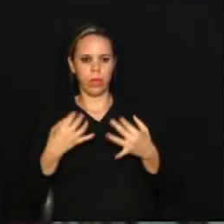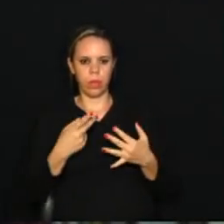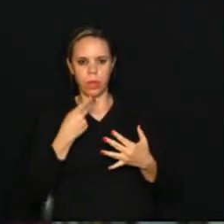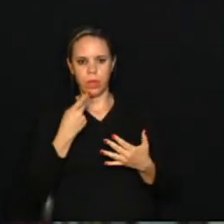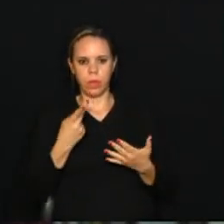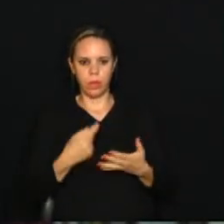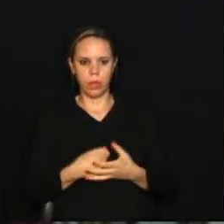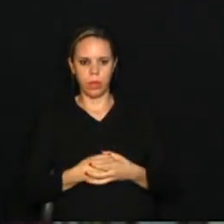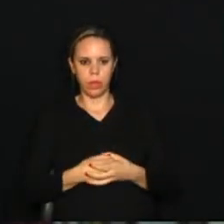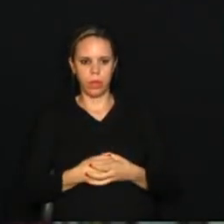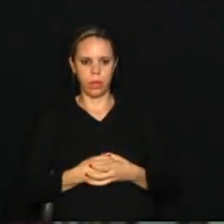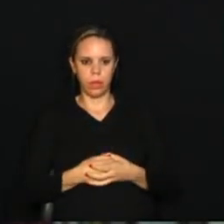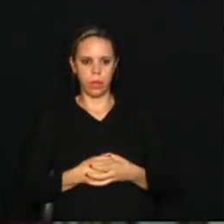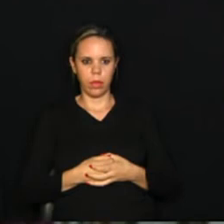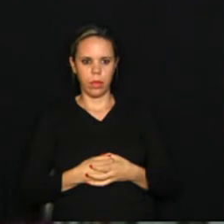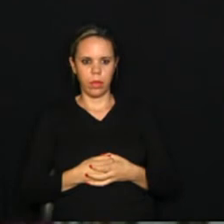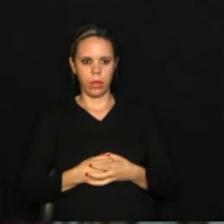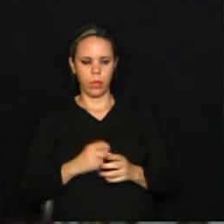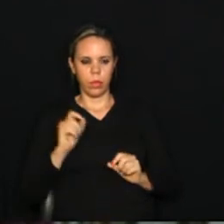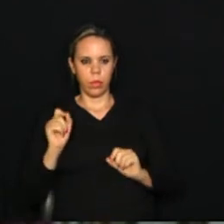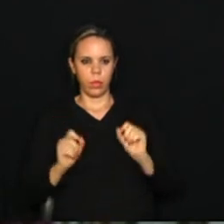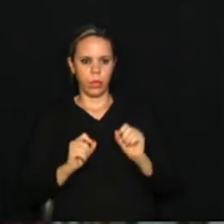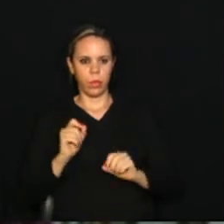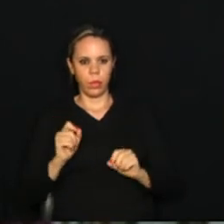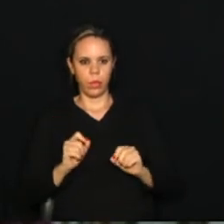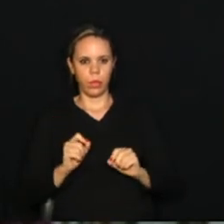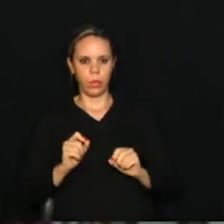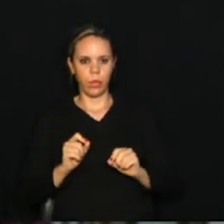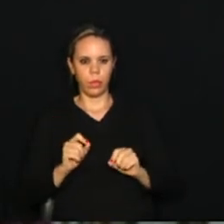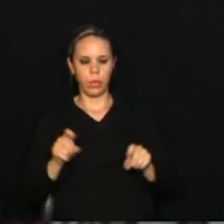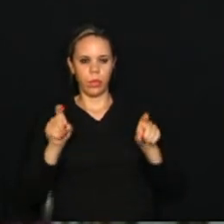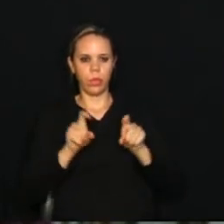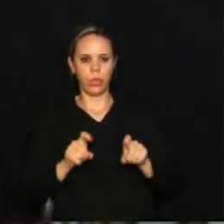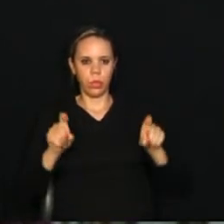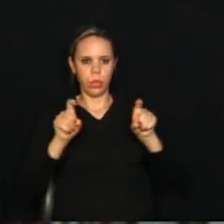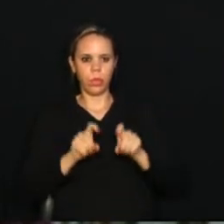é relacionado aos equipamentos de informática.